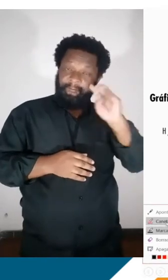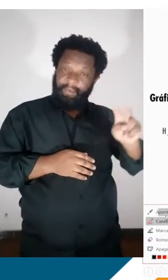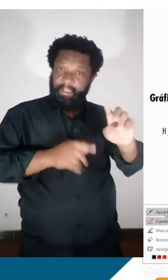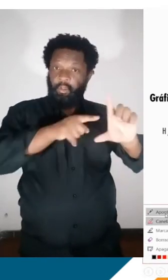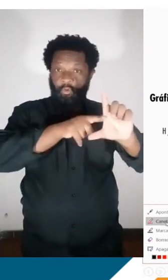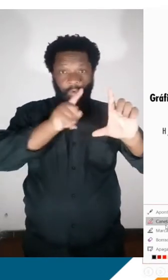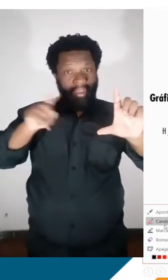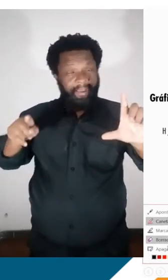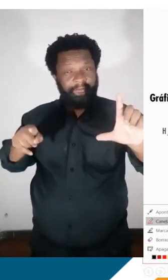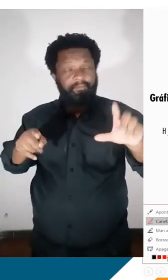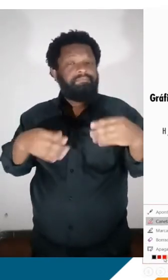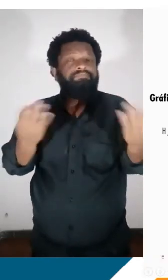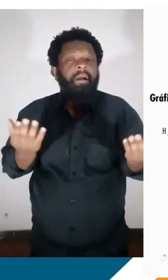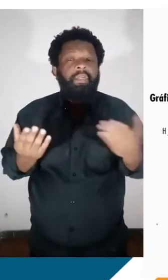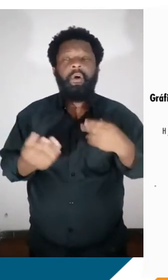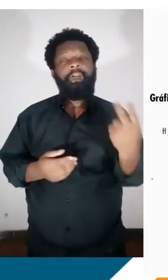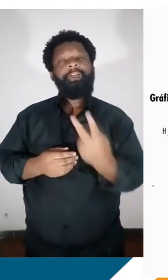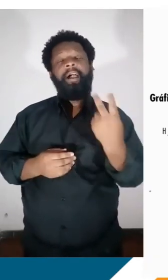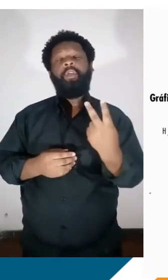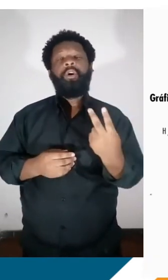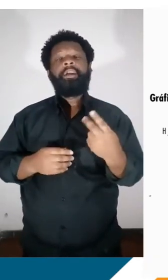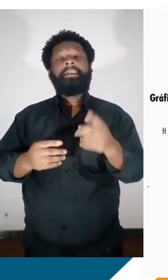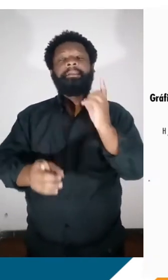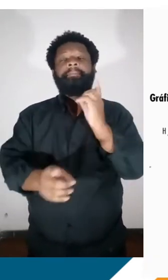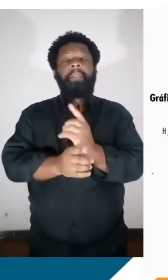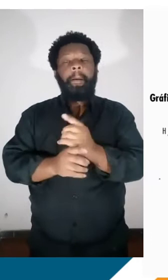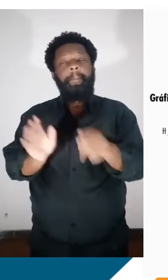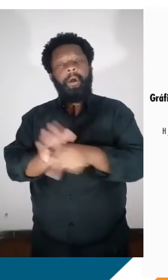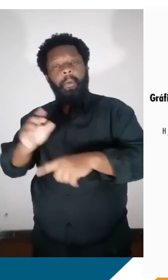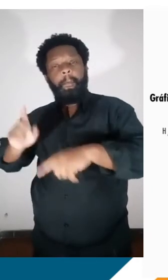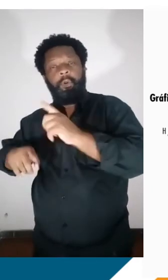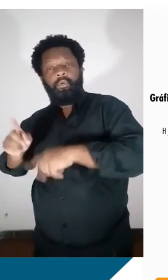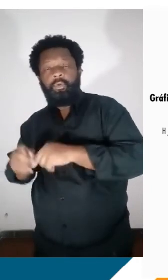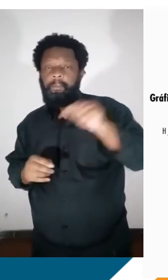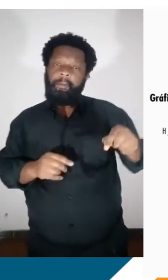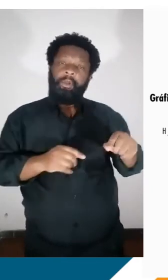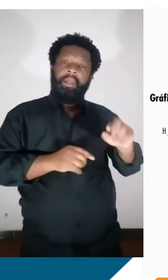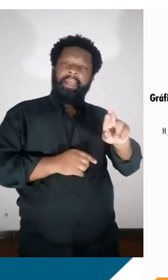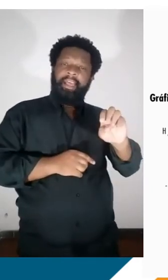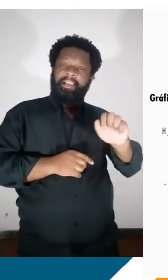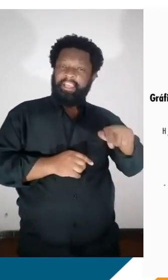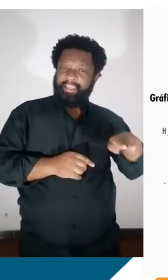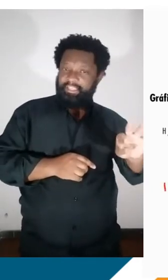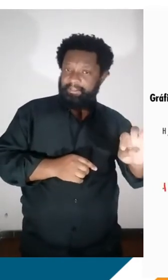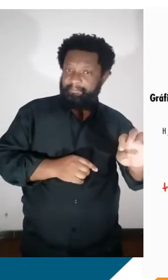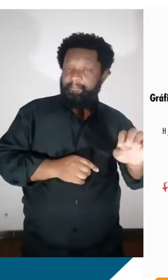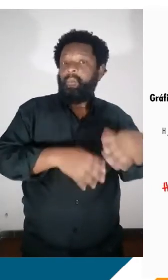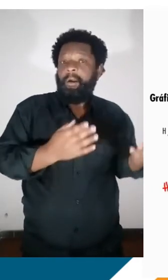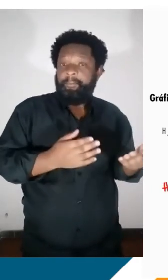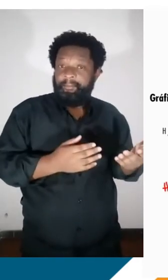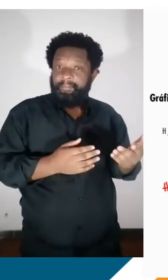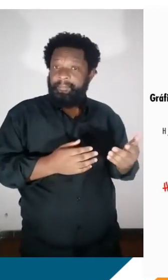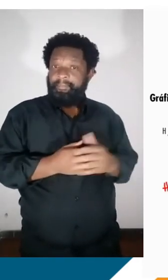aqui, onde é que está o valor da entalpia dos produtos e da entalpia dos reagentes? Olha, os reagentes estão aqui. O valor da entalpia